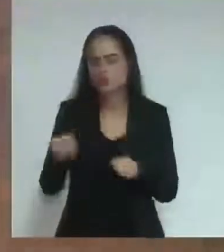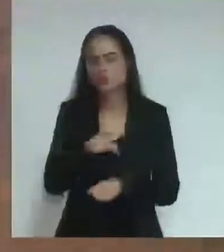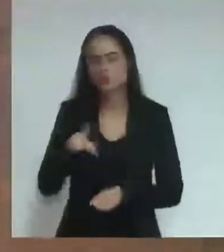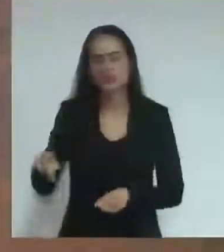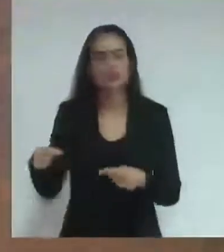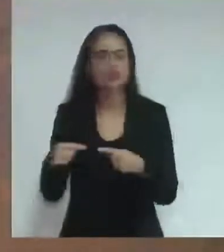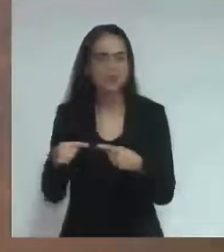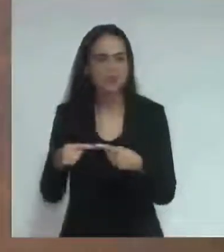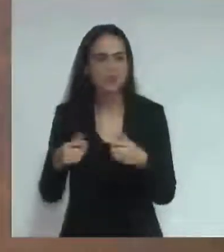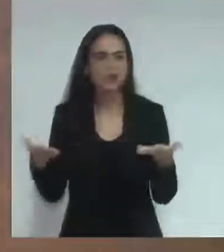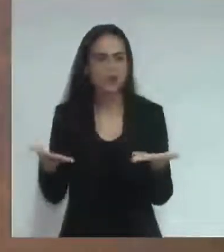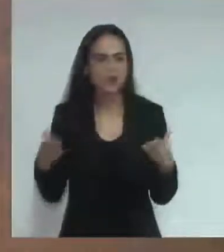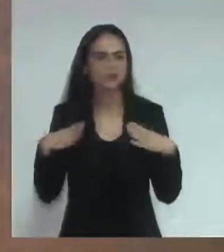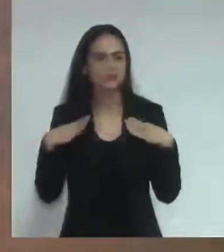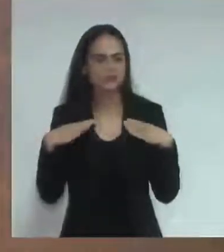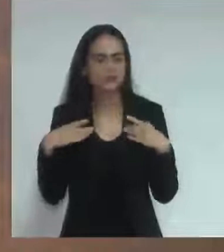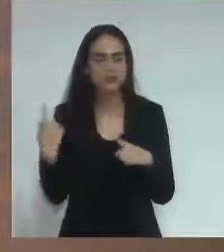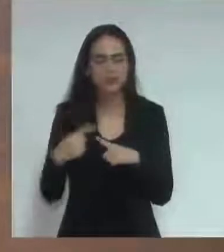para que se faça